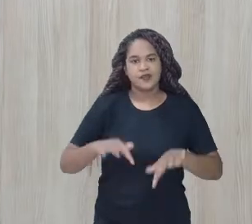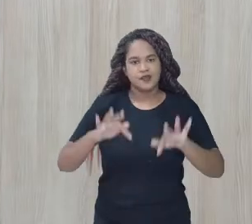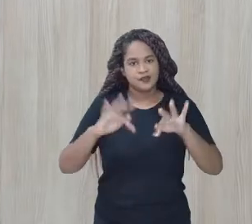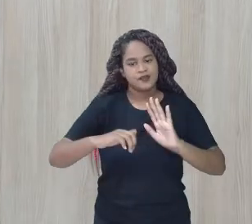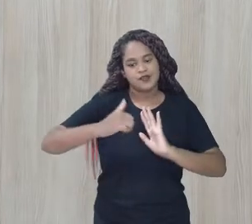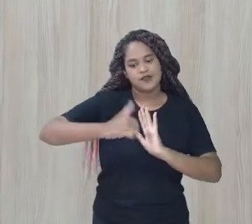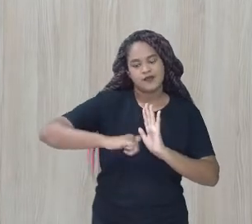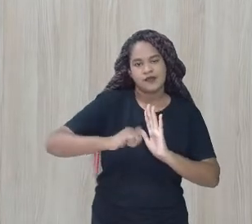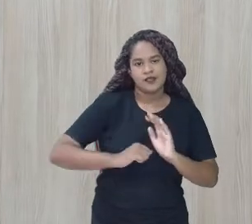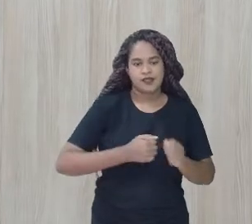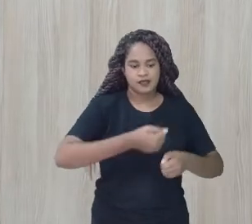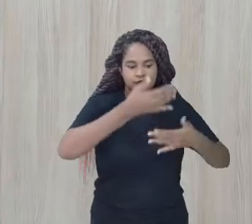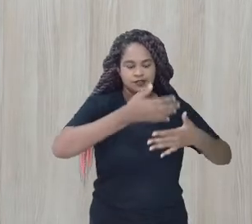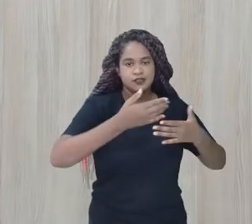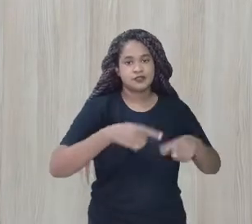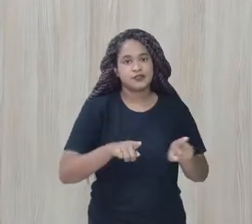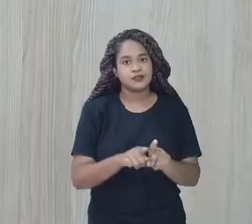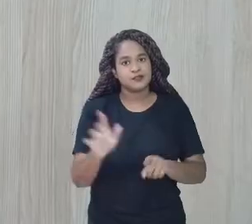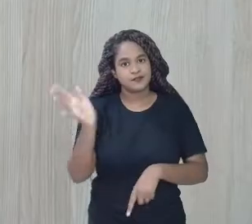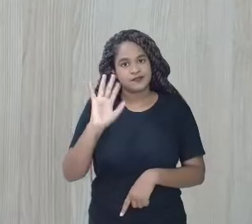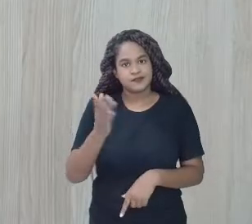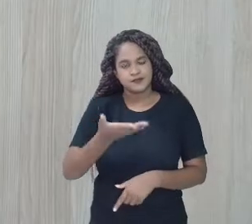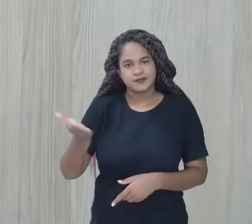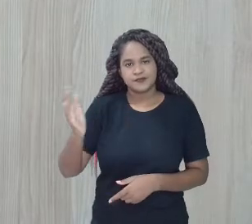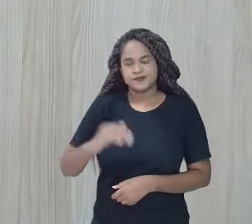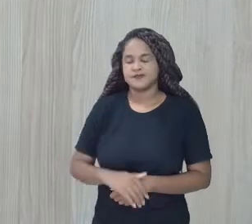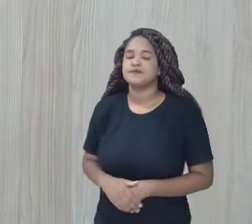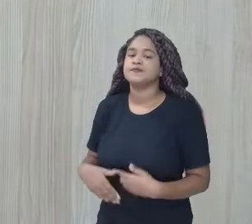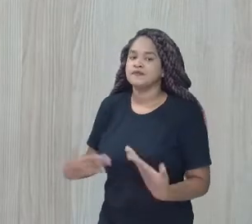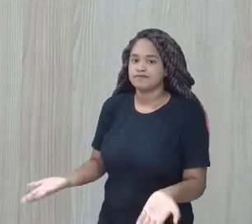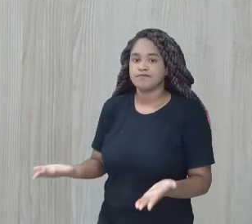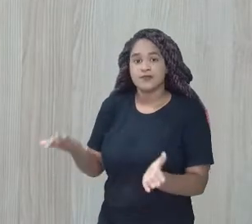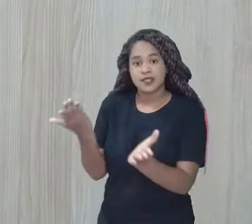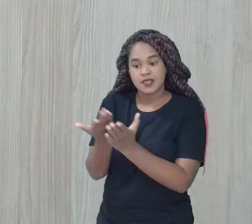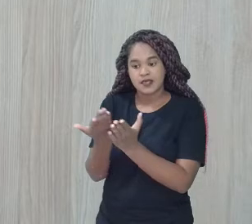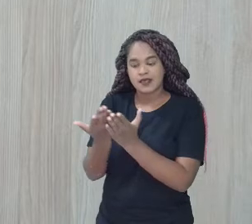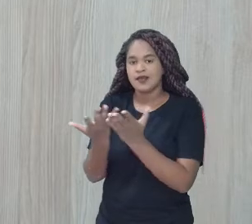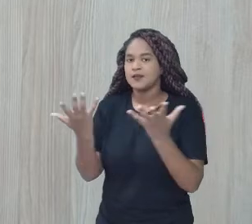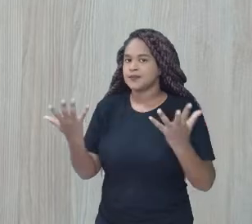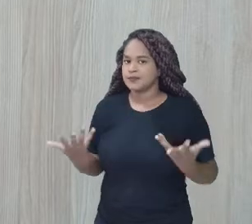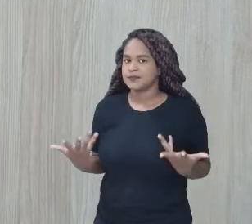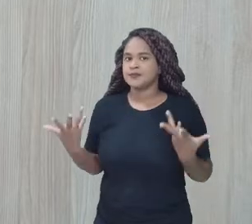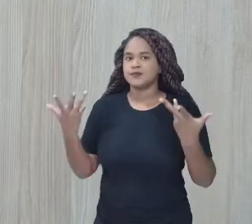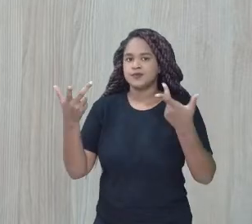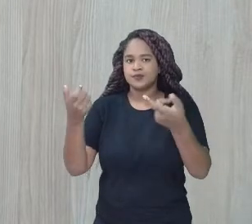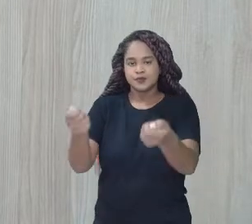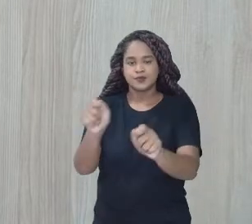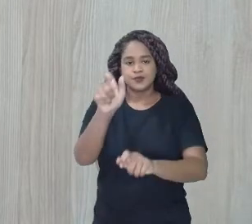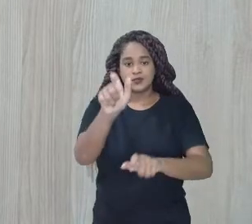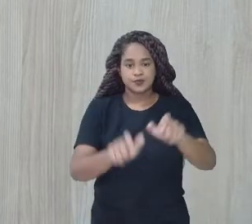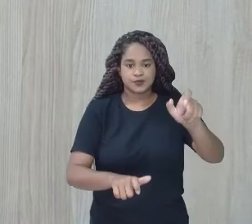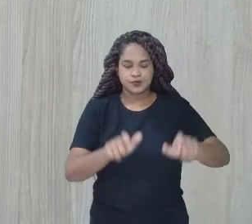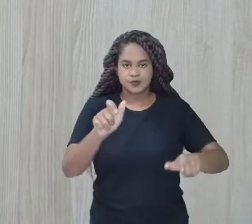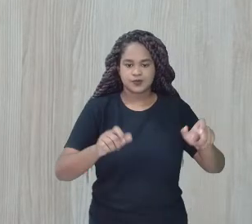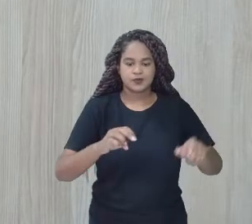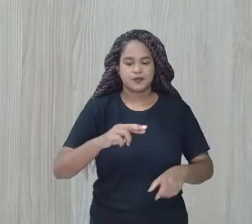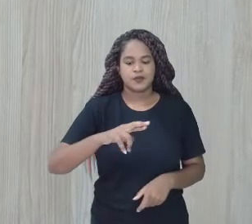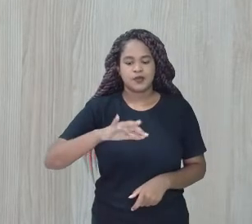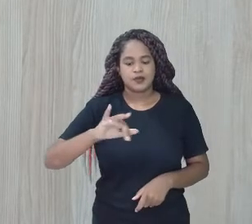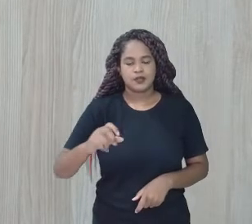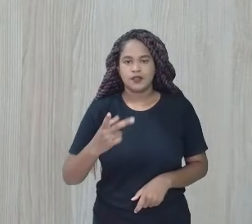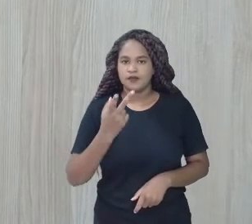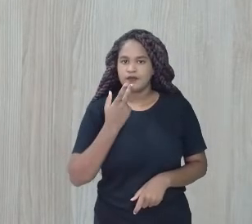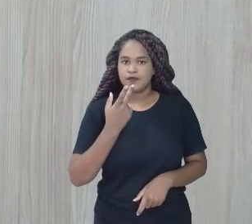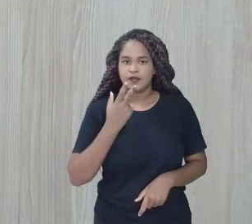verificar o chat e se despedir também. Que aula maravilhosa, hein, gente? O pessoal aqui, Maria disse